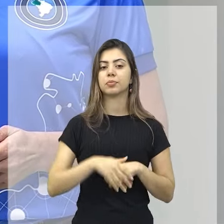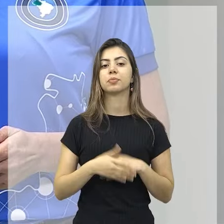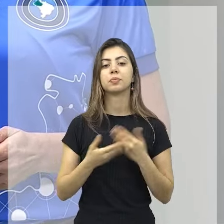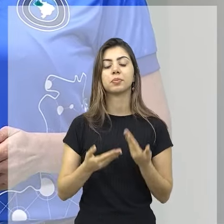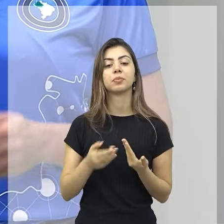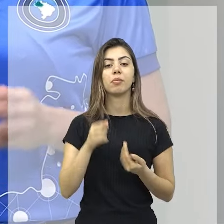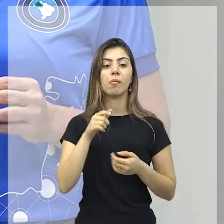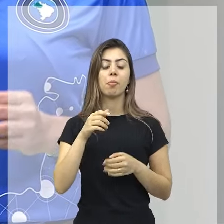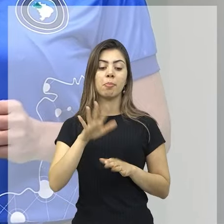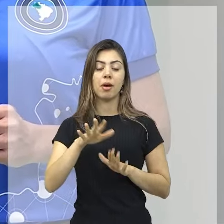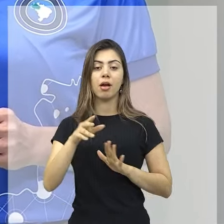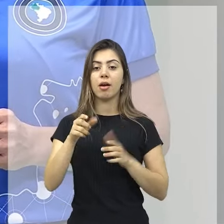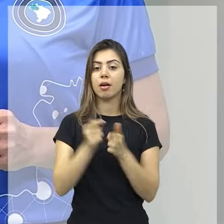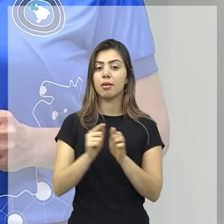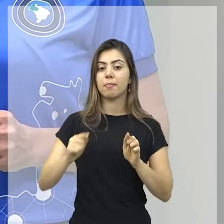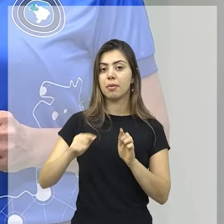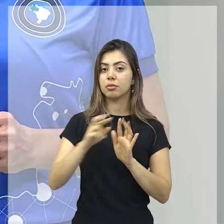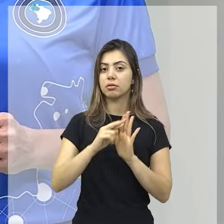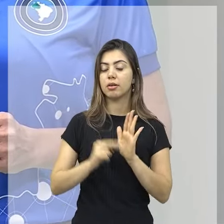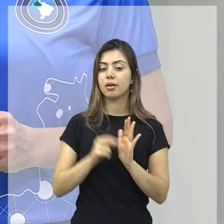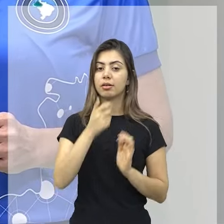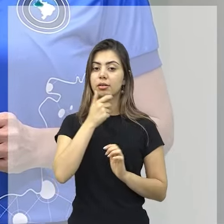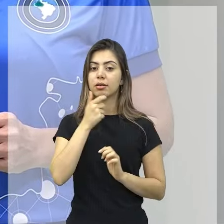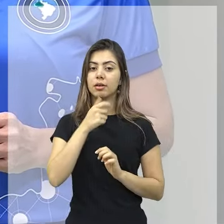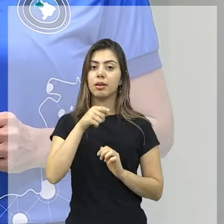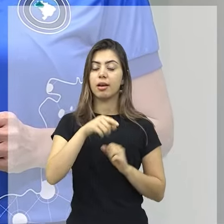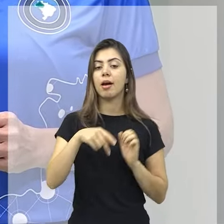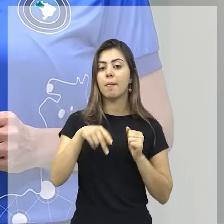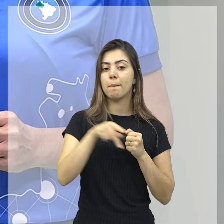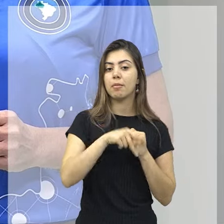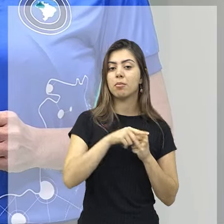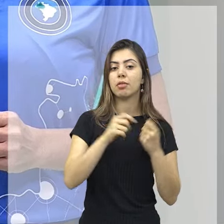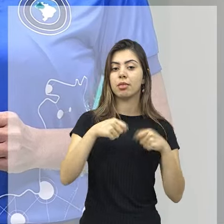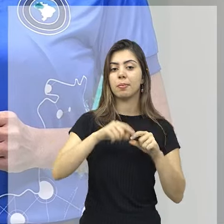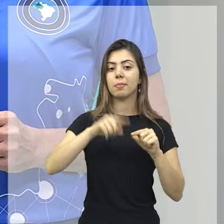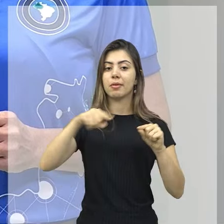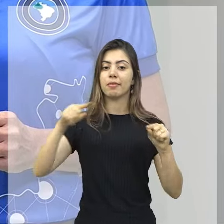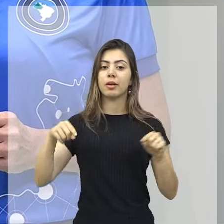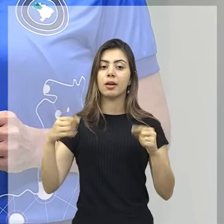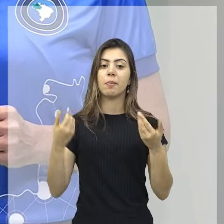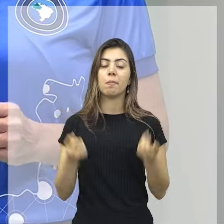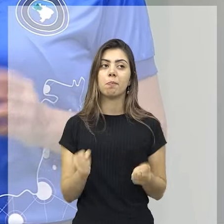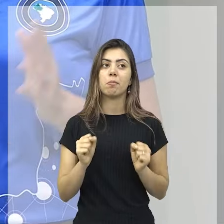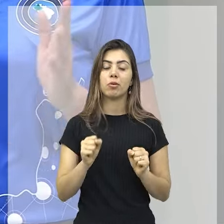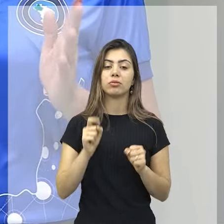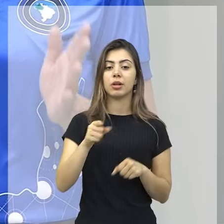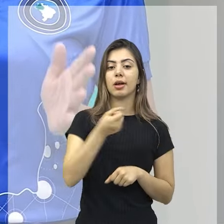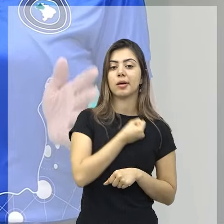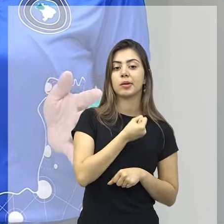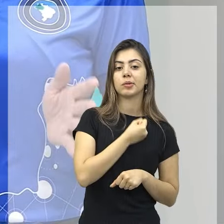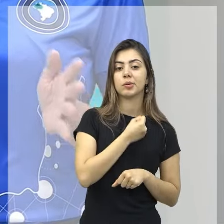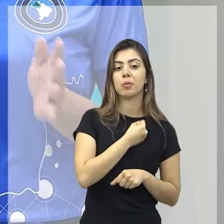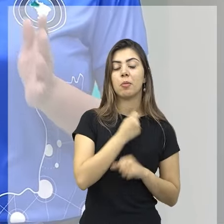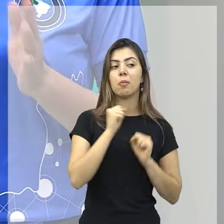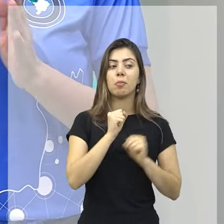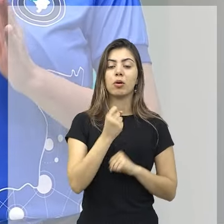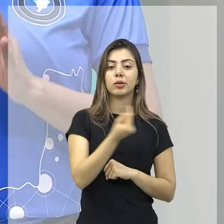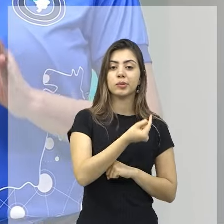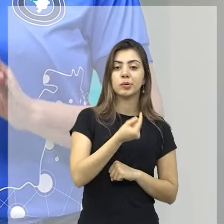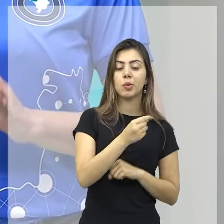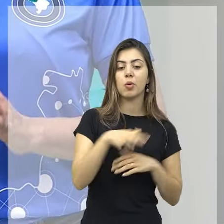pronomes demonstrativos são variáveis, uma vez que alguns variam em relação ao número, ou seja, podem ser